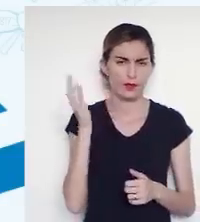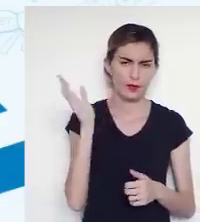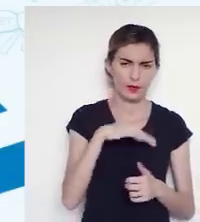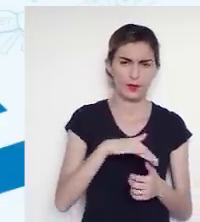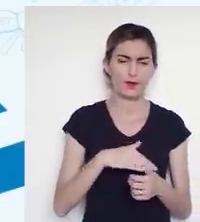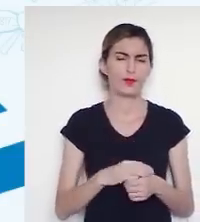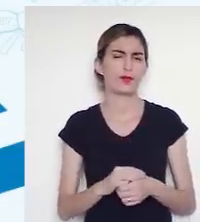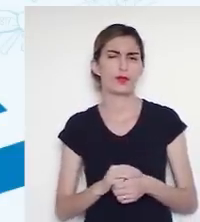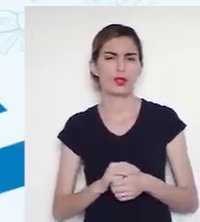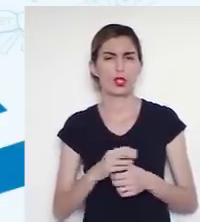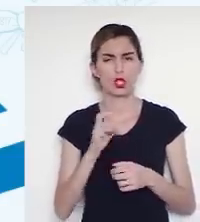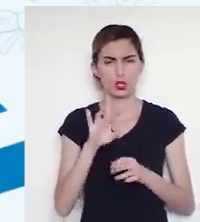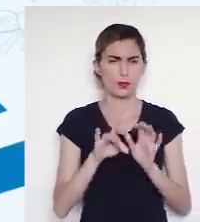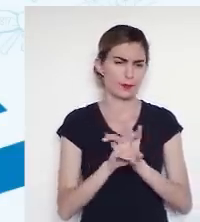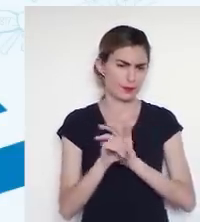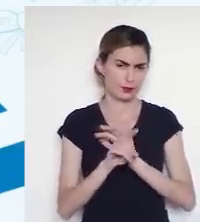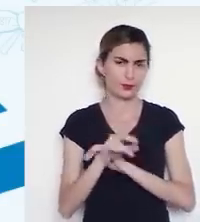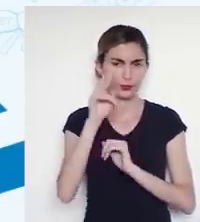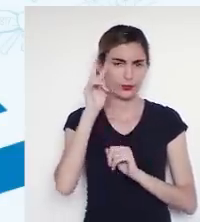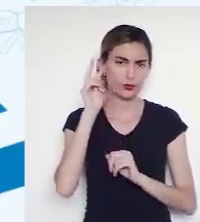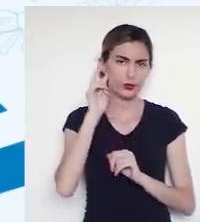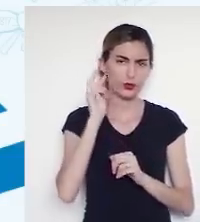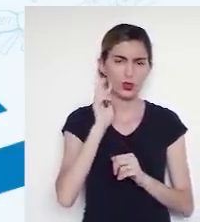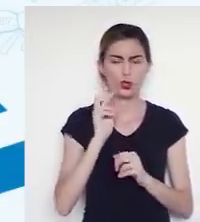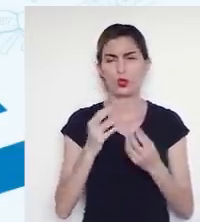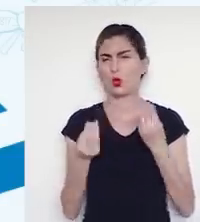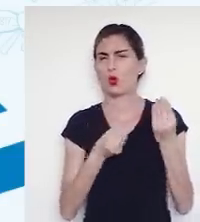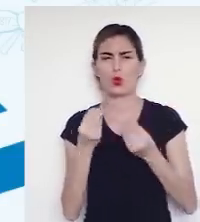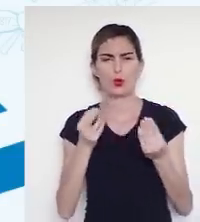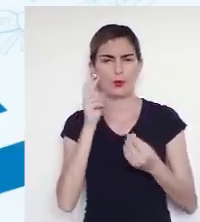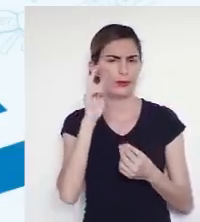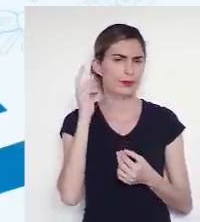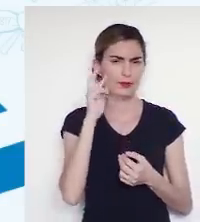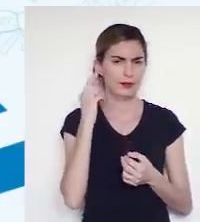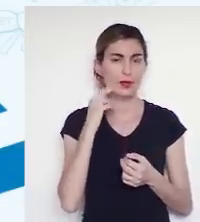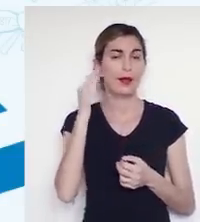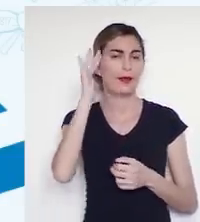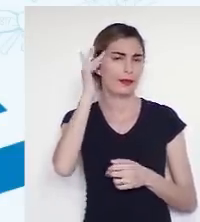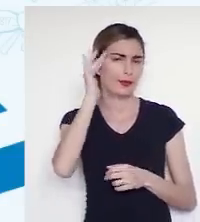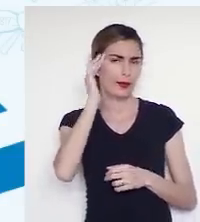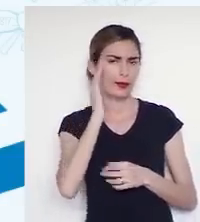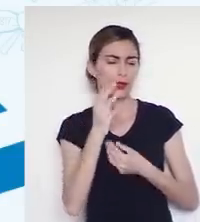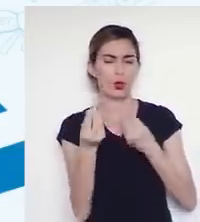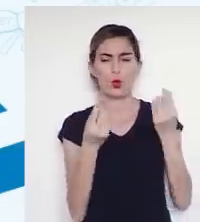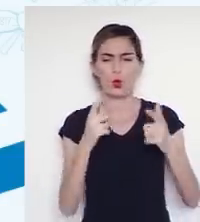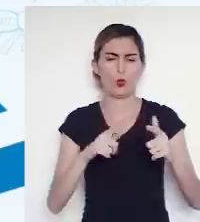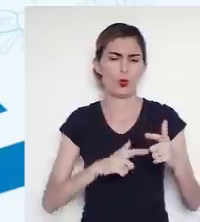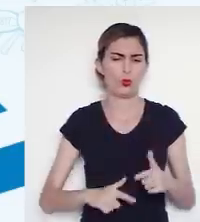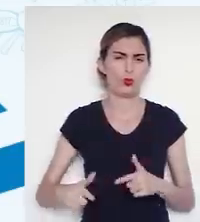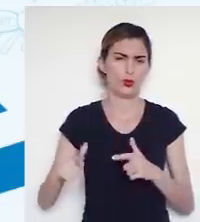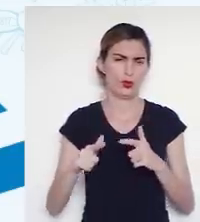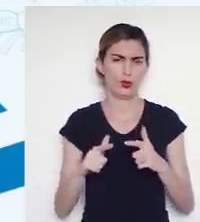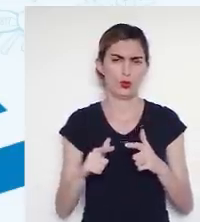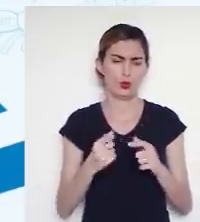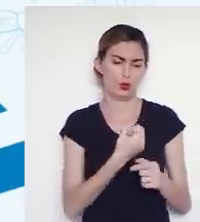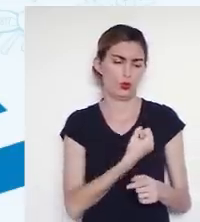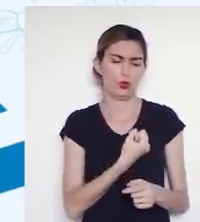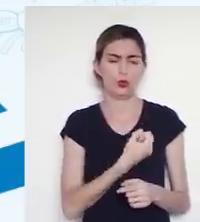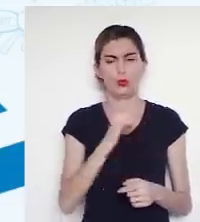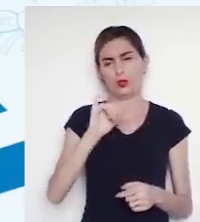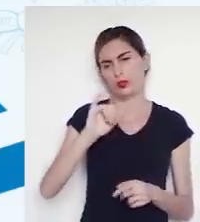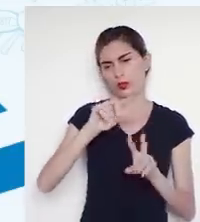lá, apenas uma questão histórica aqui, um arcabouço histórico para a gente entender de onde vieram então os